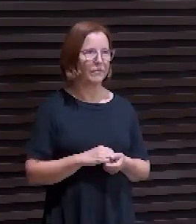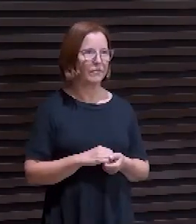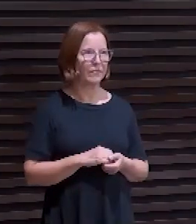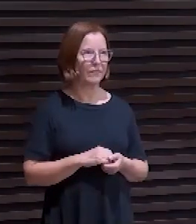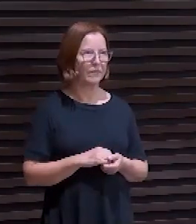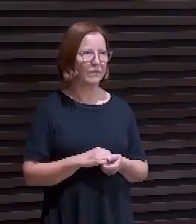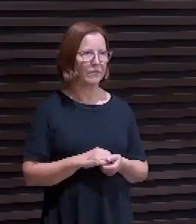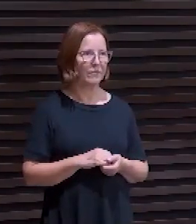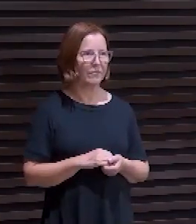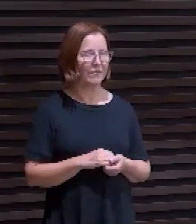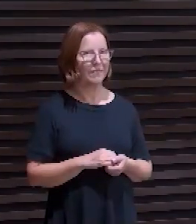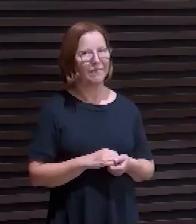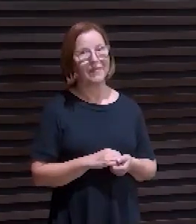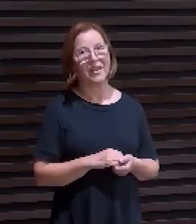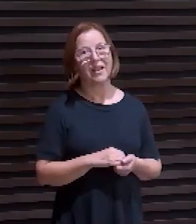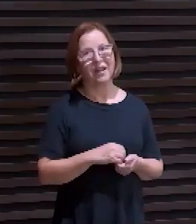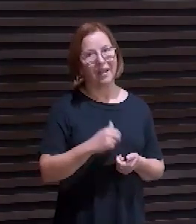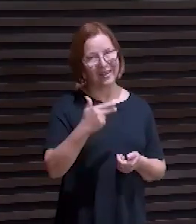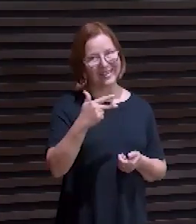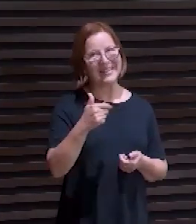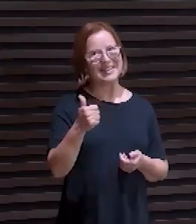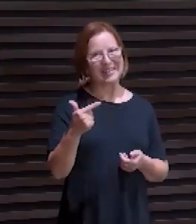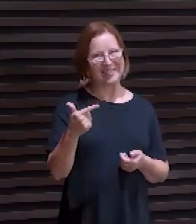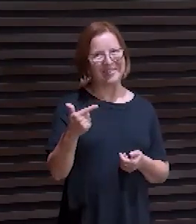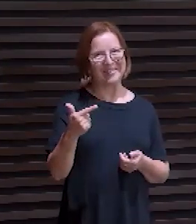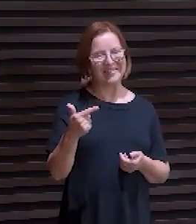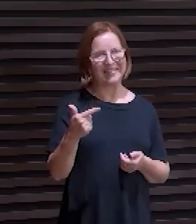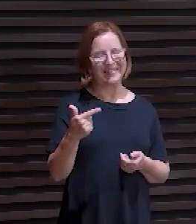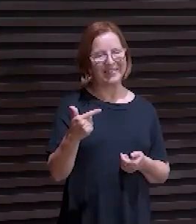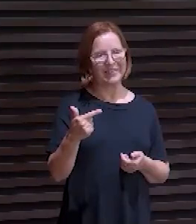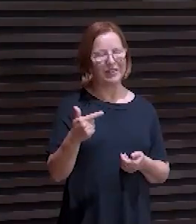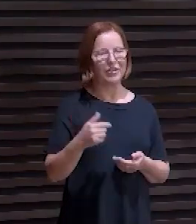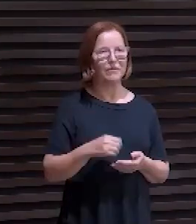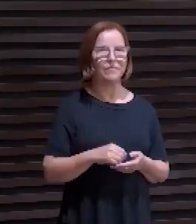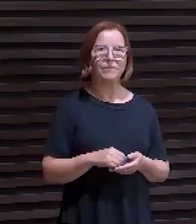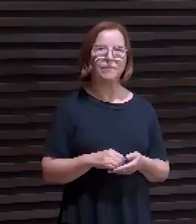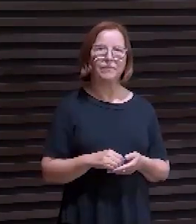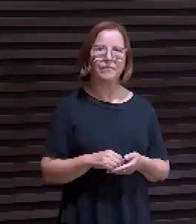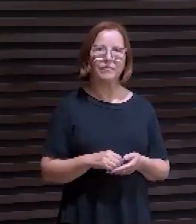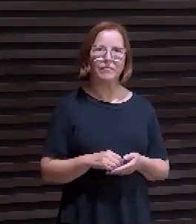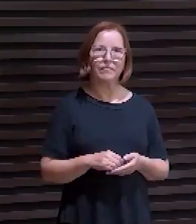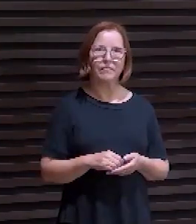e 32. Evangelho de João 13. Quando